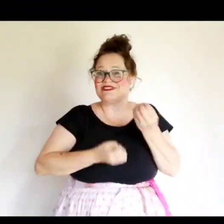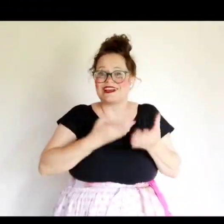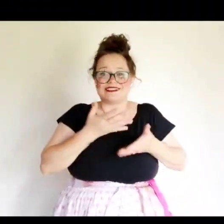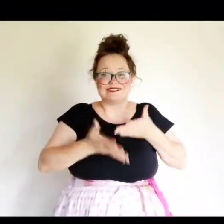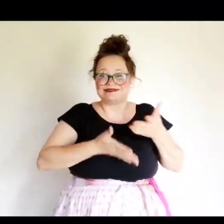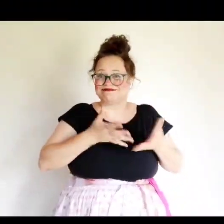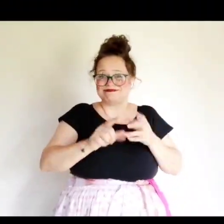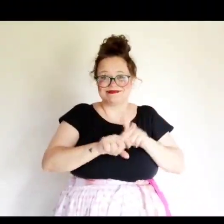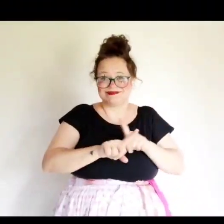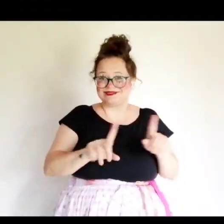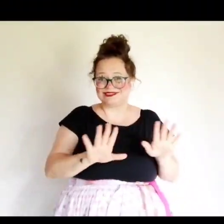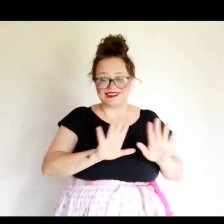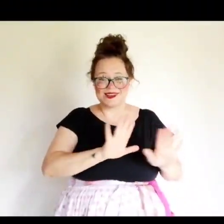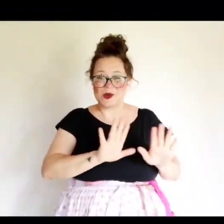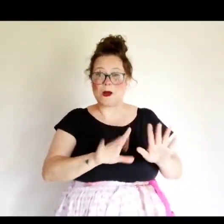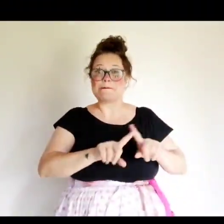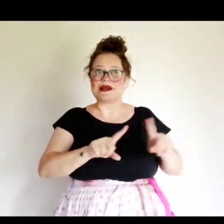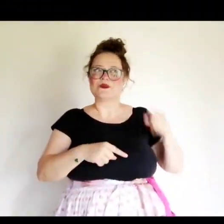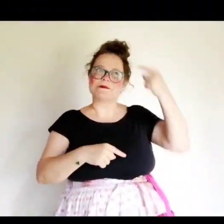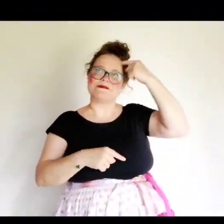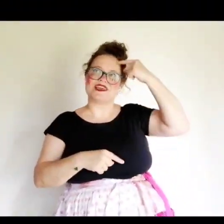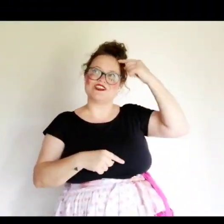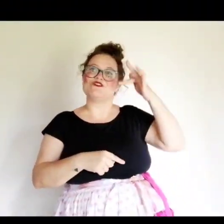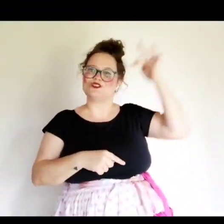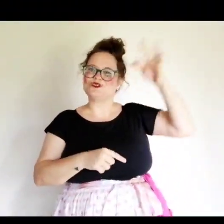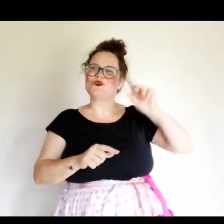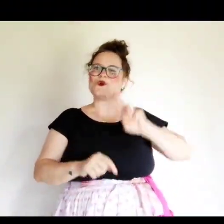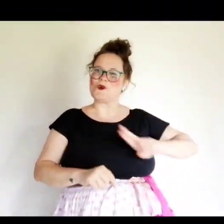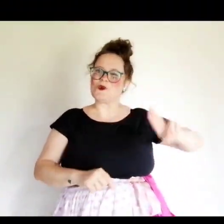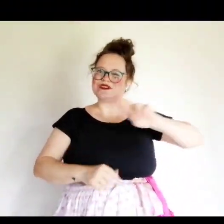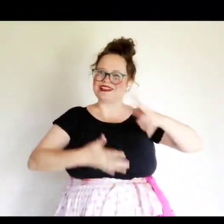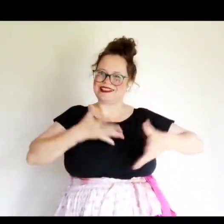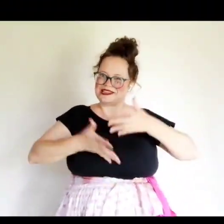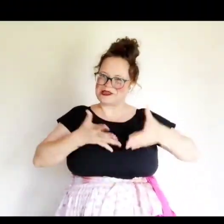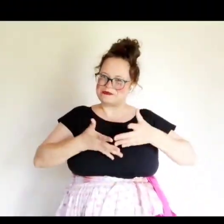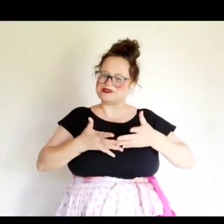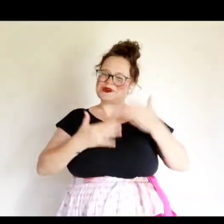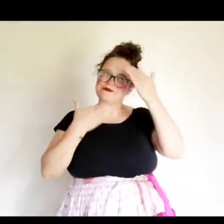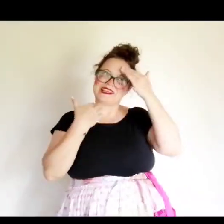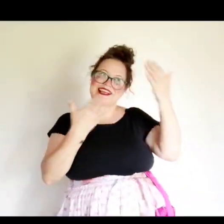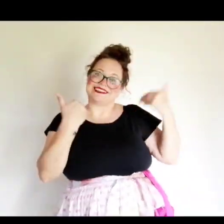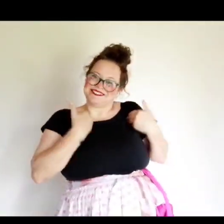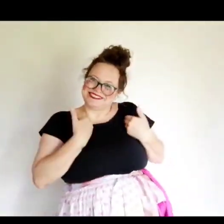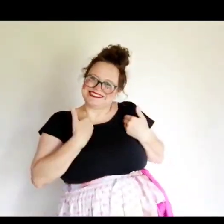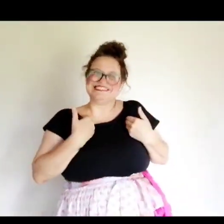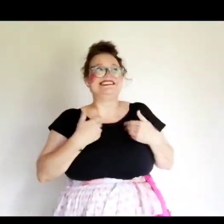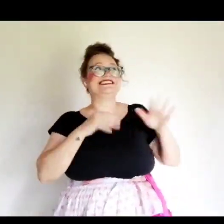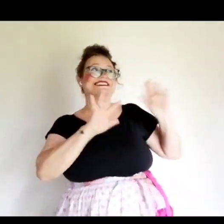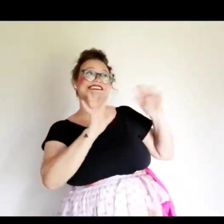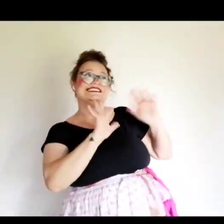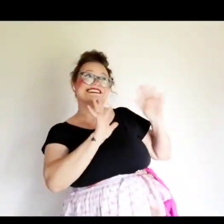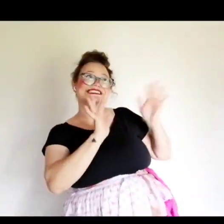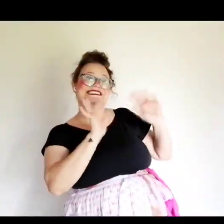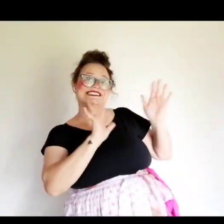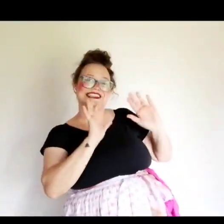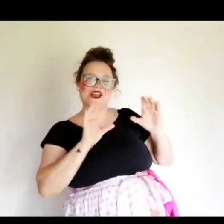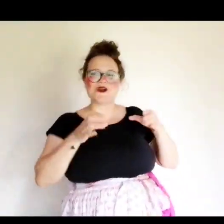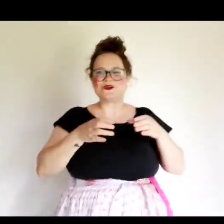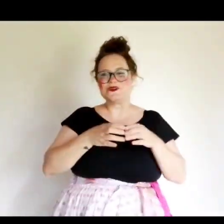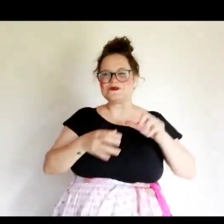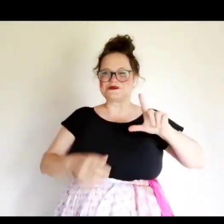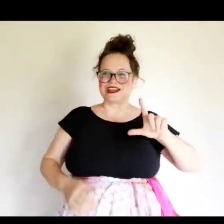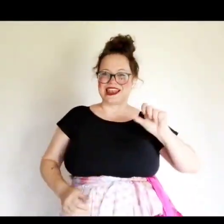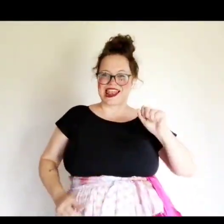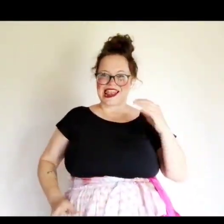Então eu pensei em ter algum momento que eu trabalhe Libras também. Então agradecer a Suzy, que é